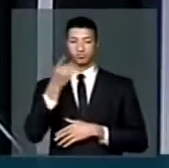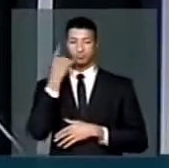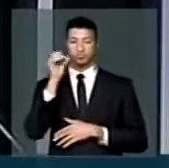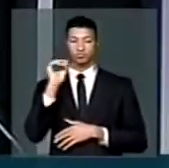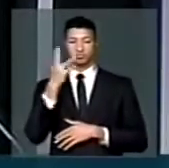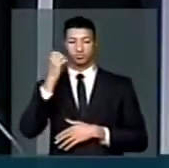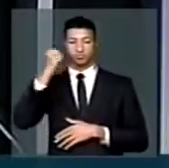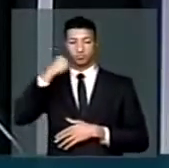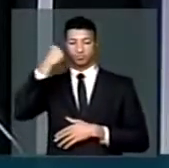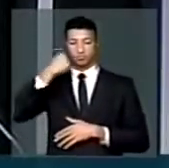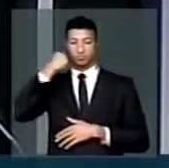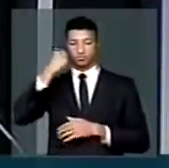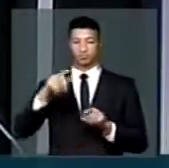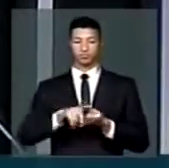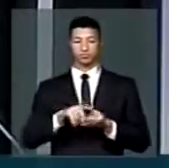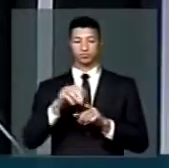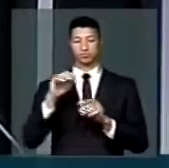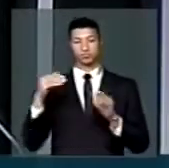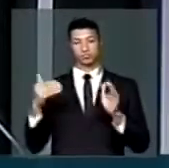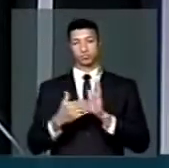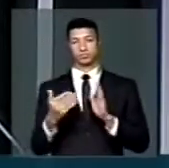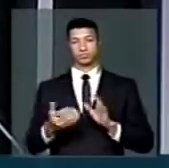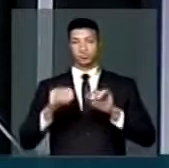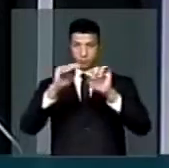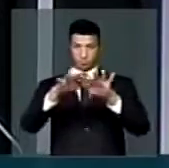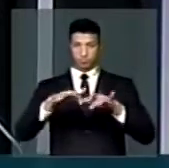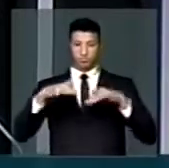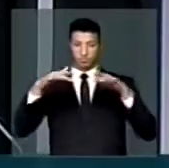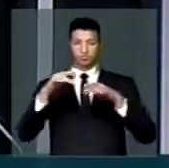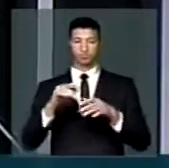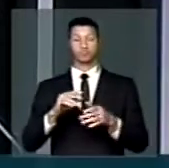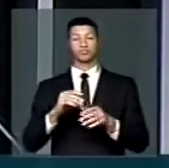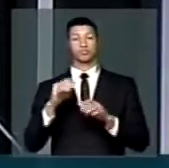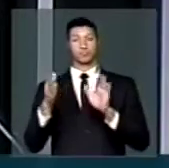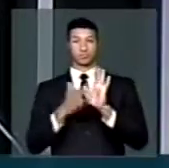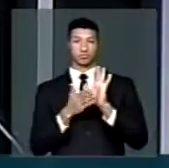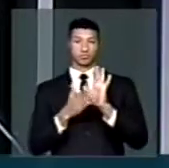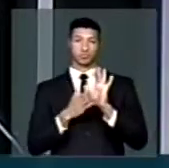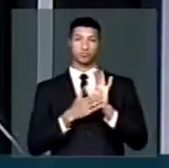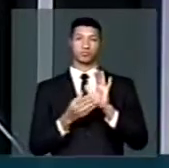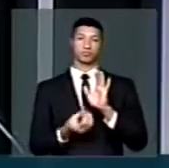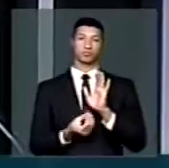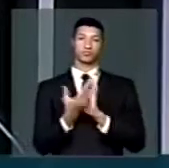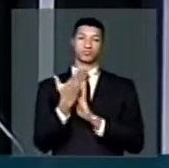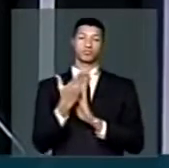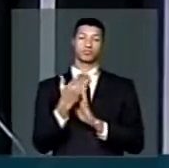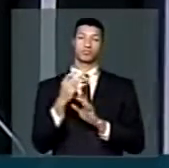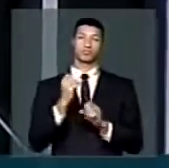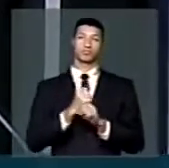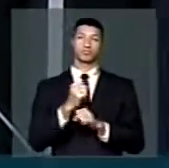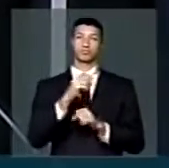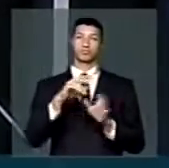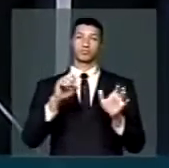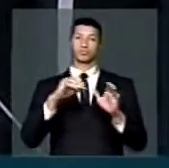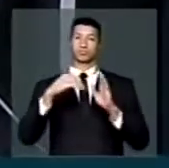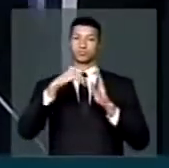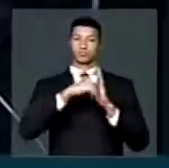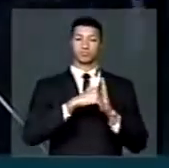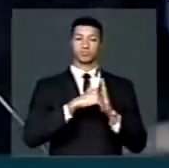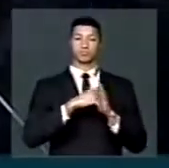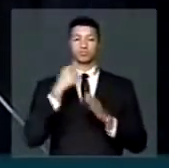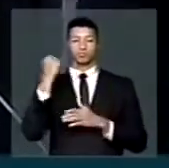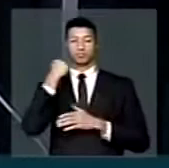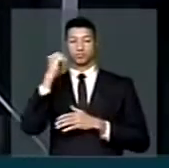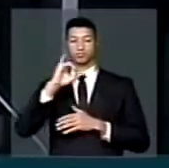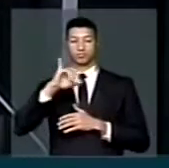do senador ao plenário. Essas propostas surgiram, uma no Senado, cujo autor é o